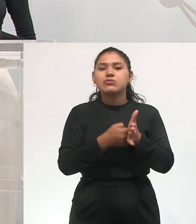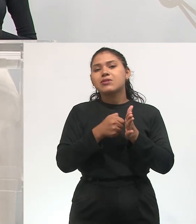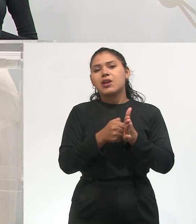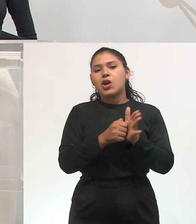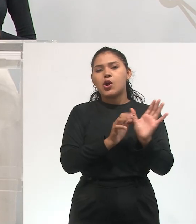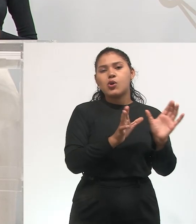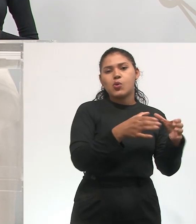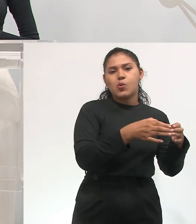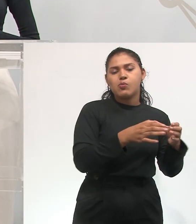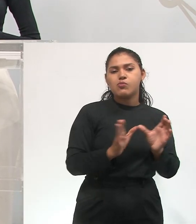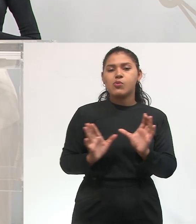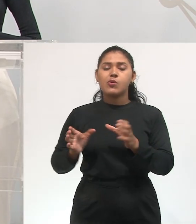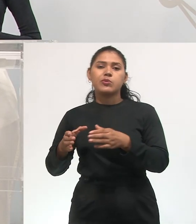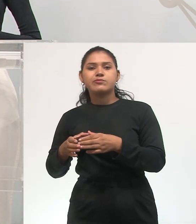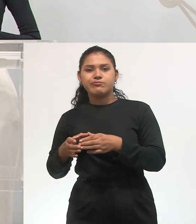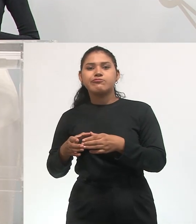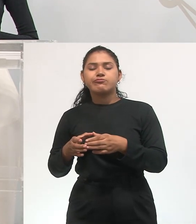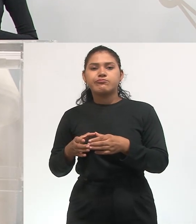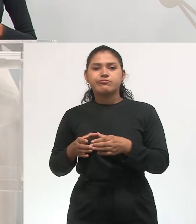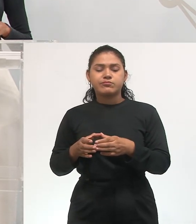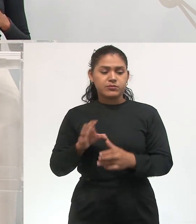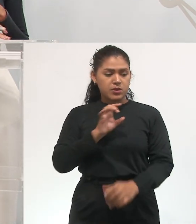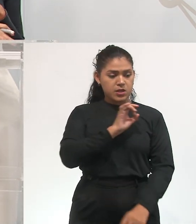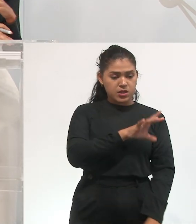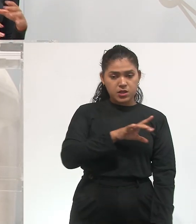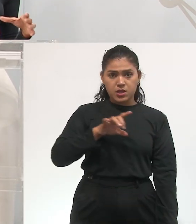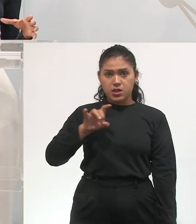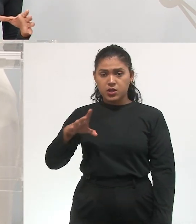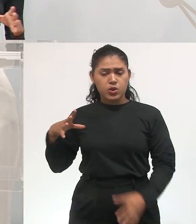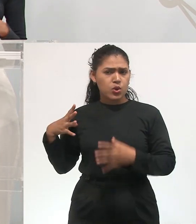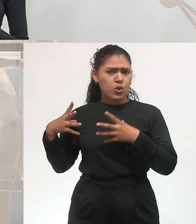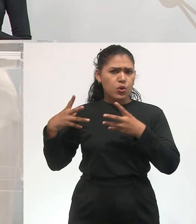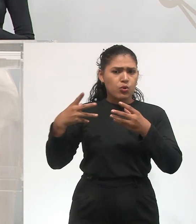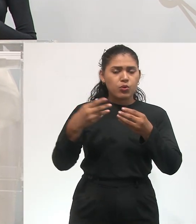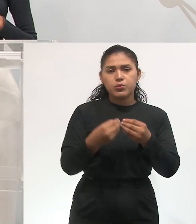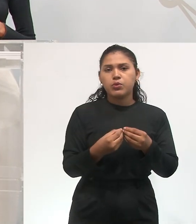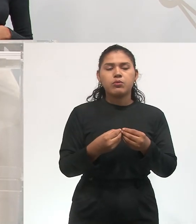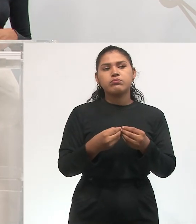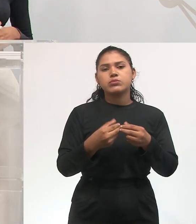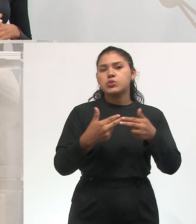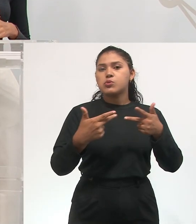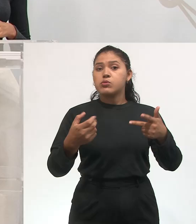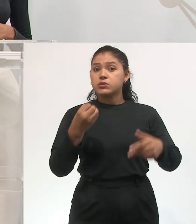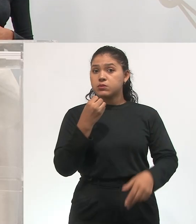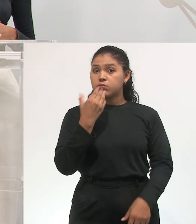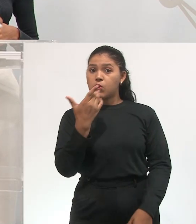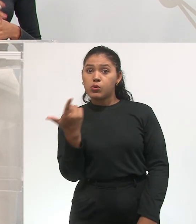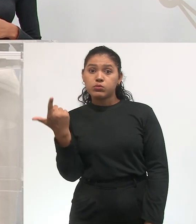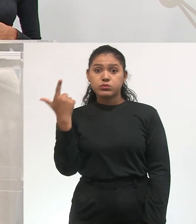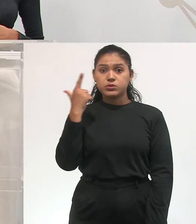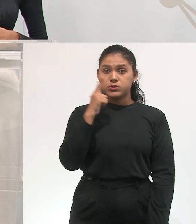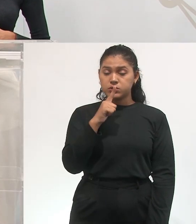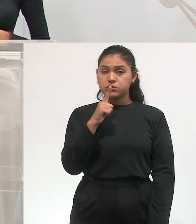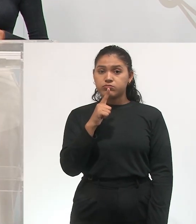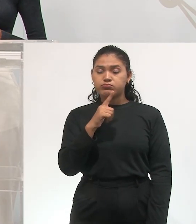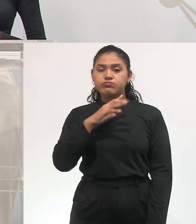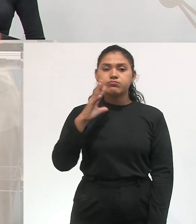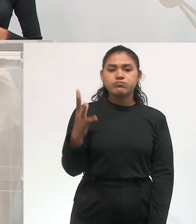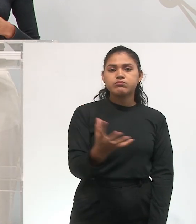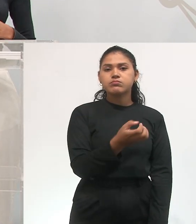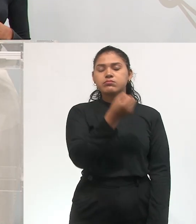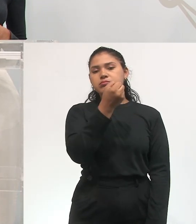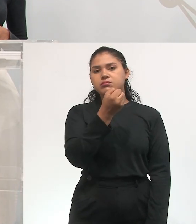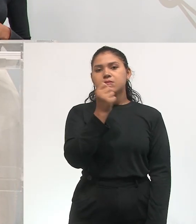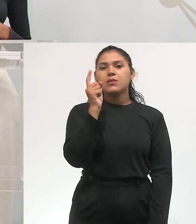né? Ou a luta de classes move a história. Que todas as transformações ocorridas ao longo de um processo